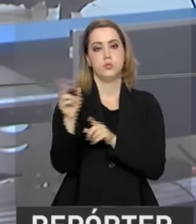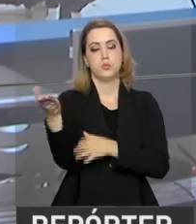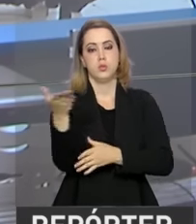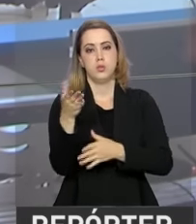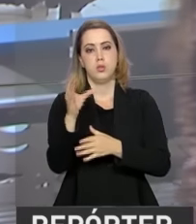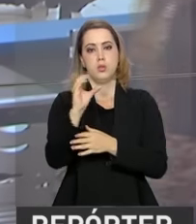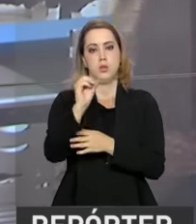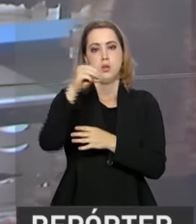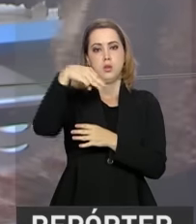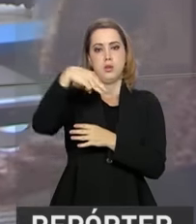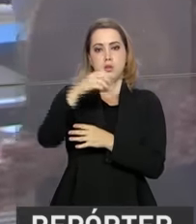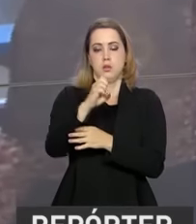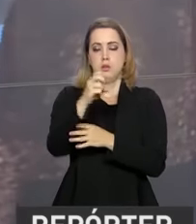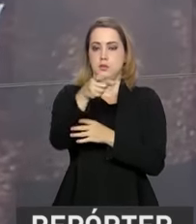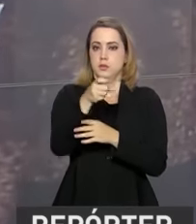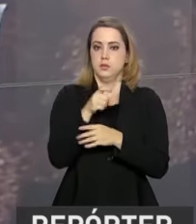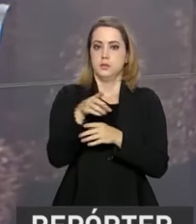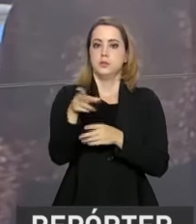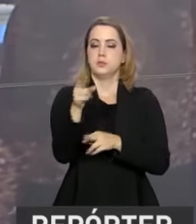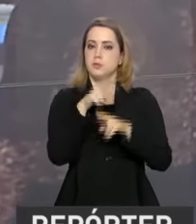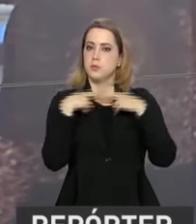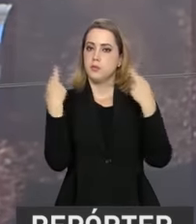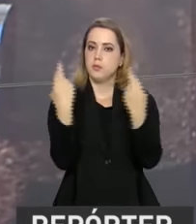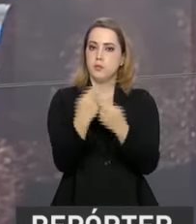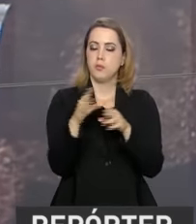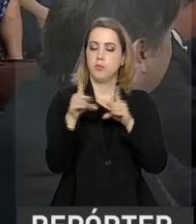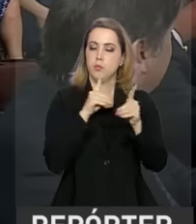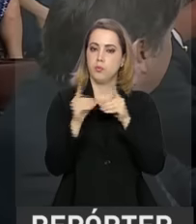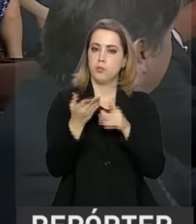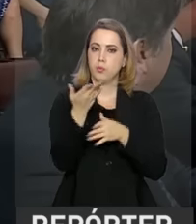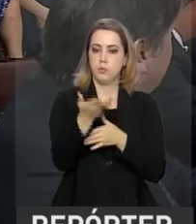reunião da Câmara de Comércio Exterior, a Camex.